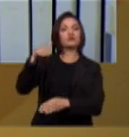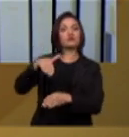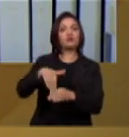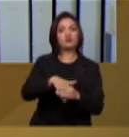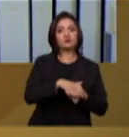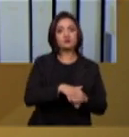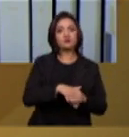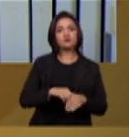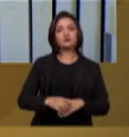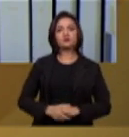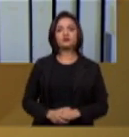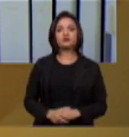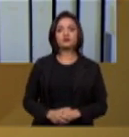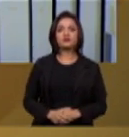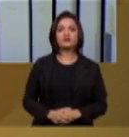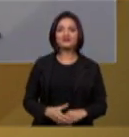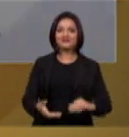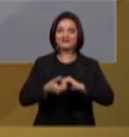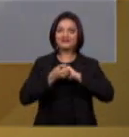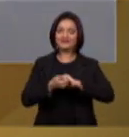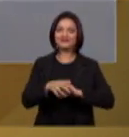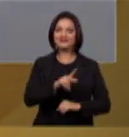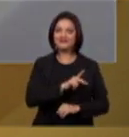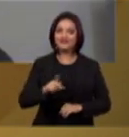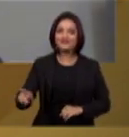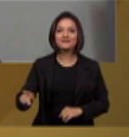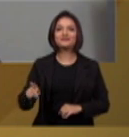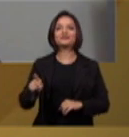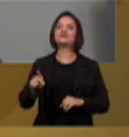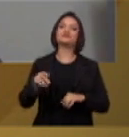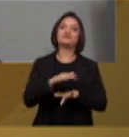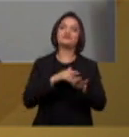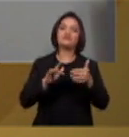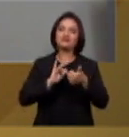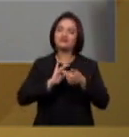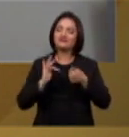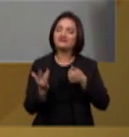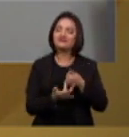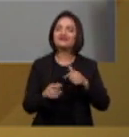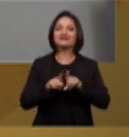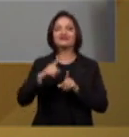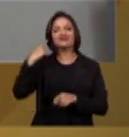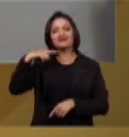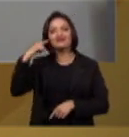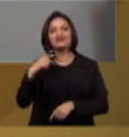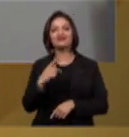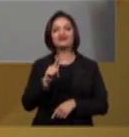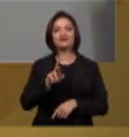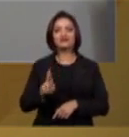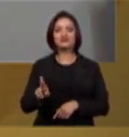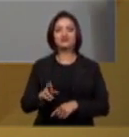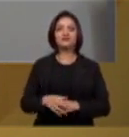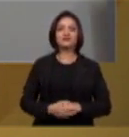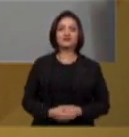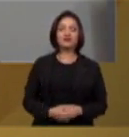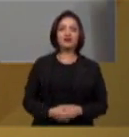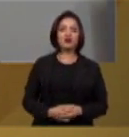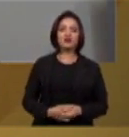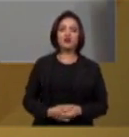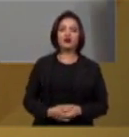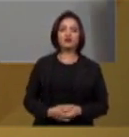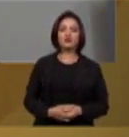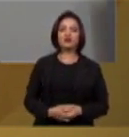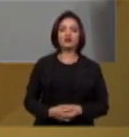agrégia corte, ilustre representante do Ministério Público, senhores advogados presentes. Senhor presidente, eu também vou